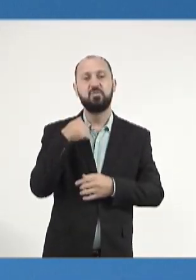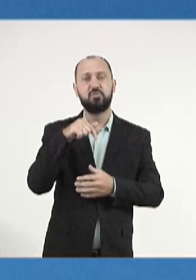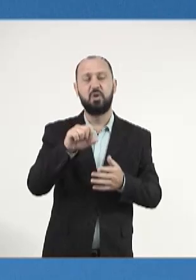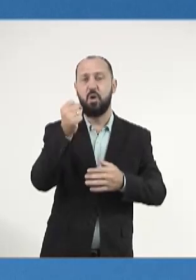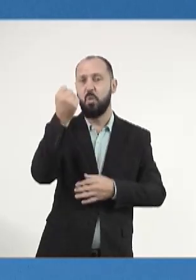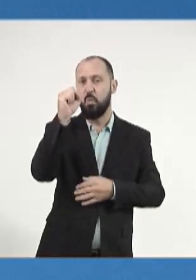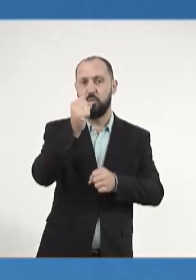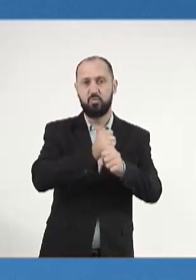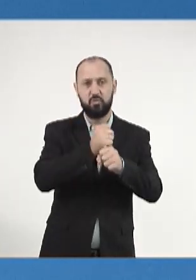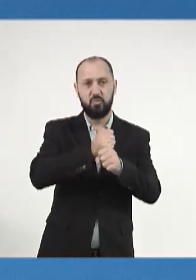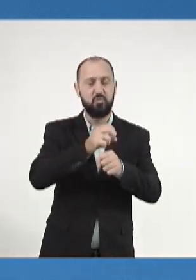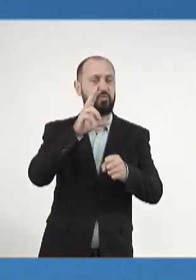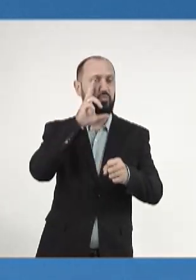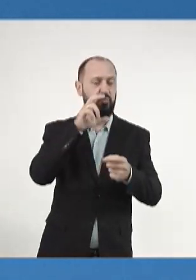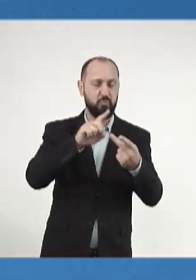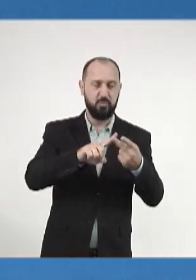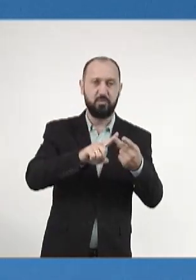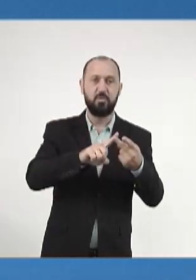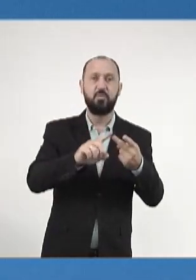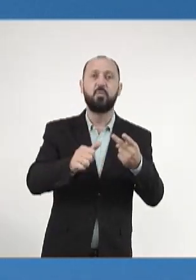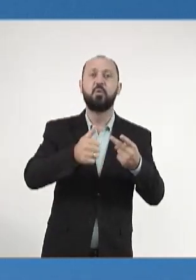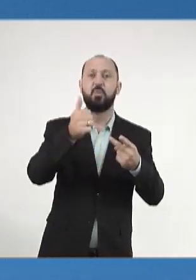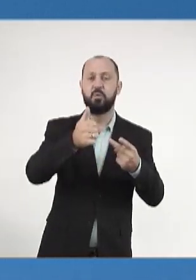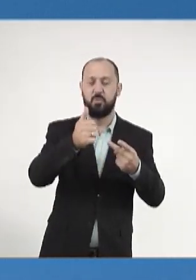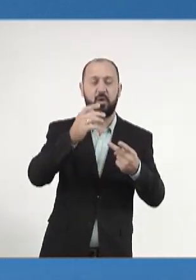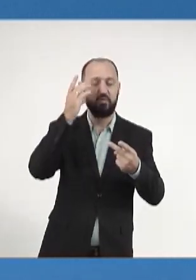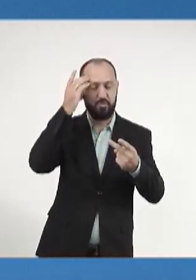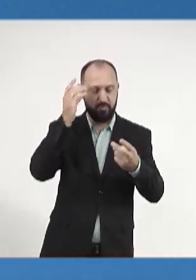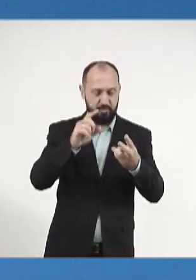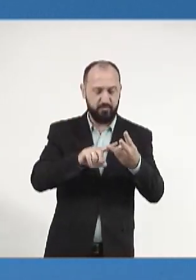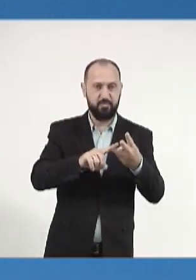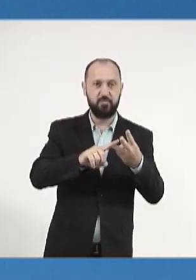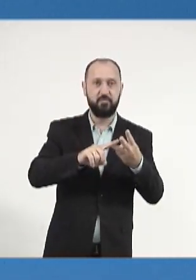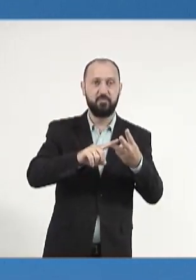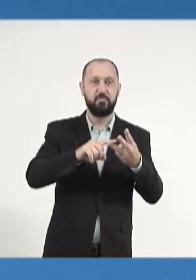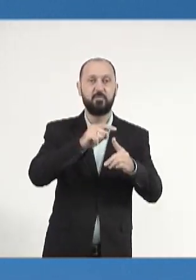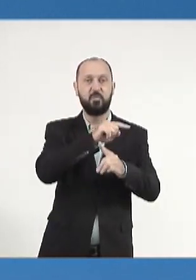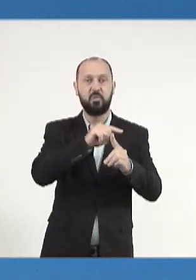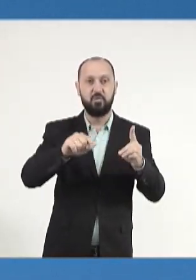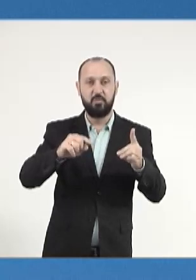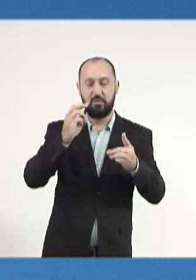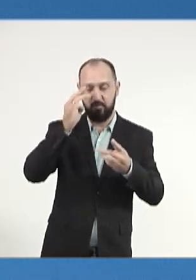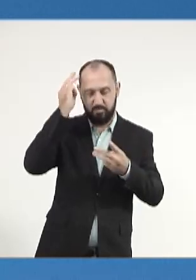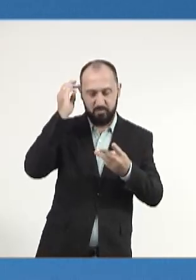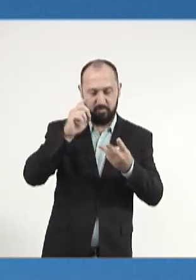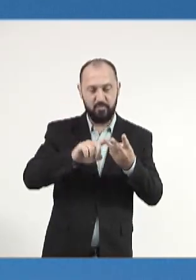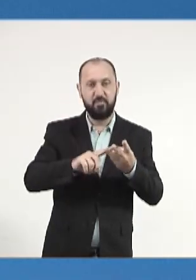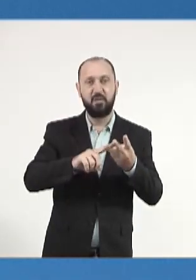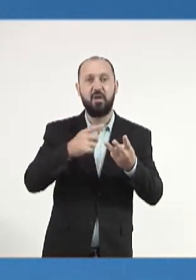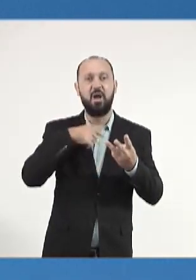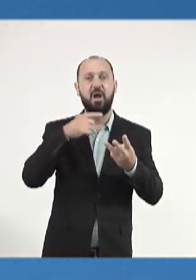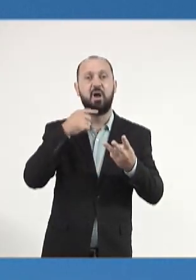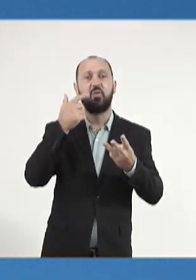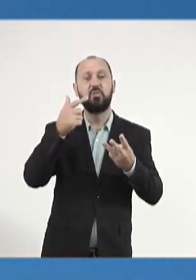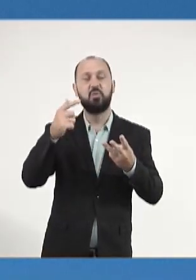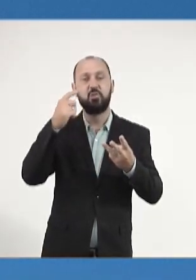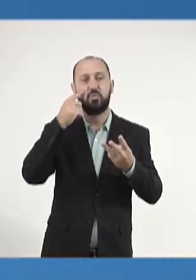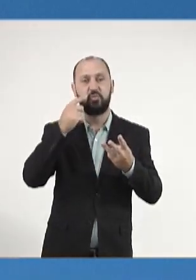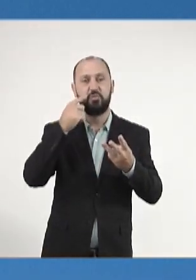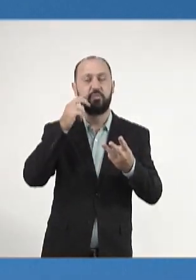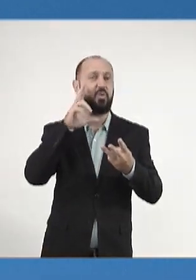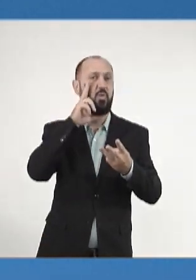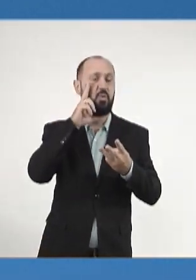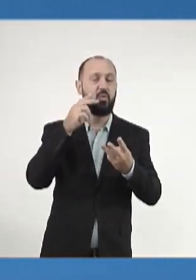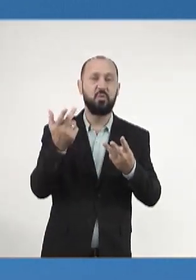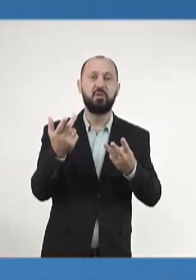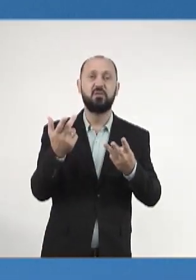tivemos 8 anos de governo Lula, nós já tivemos o primeiro mandato da Dilma, metade do outro mandato da Dilma, agora nós estamos entrando no outro mandato